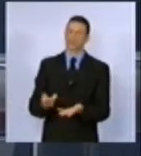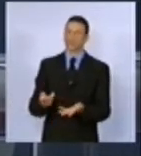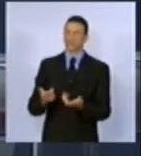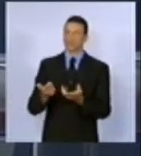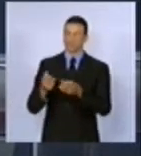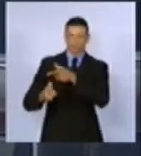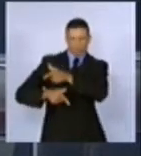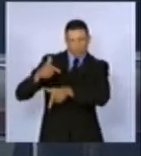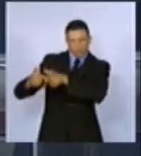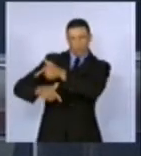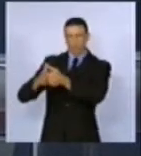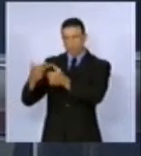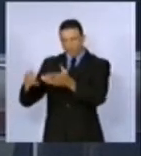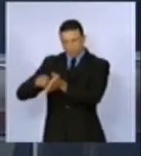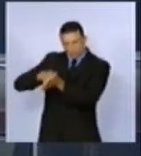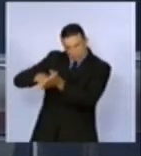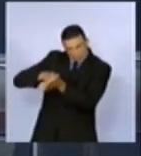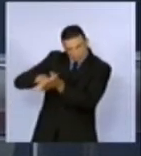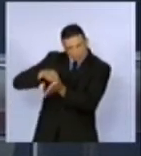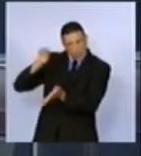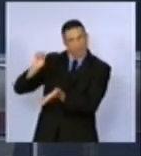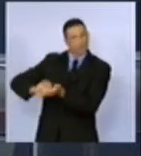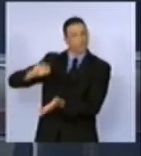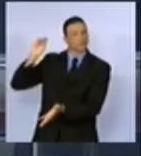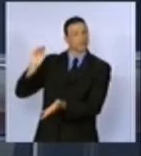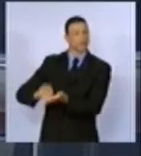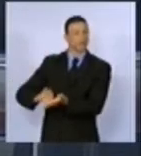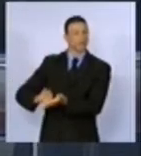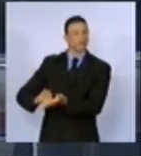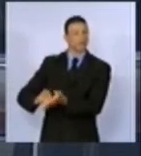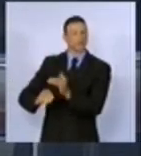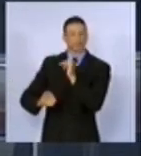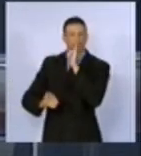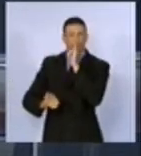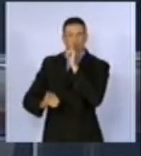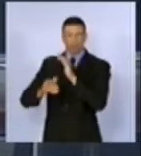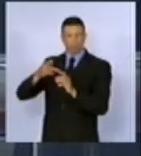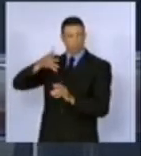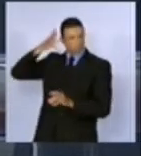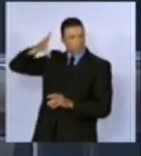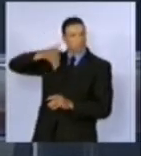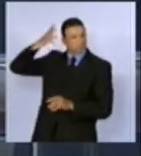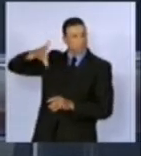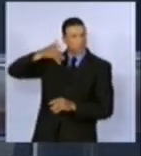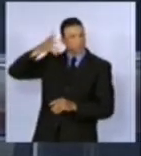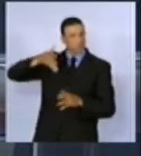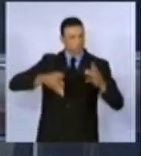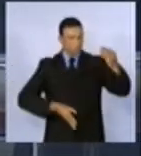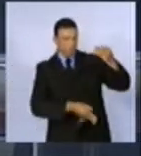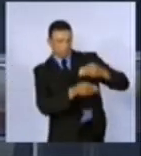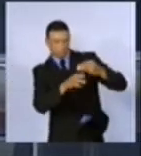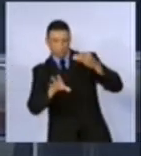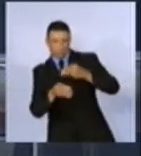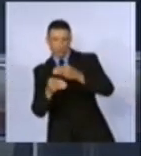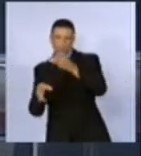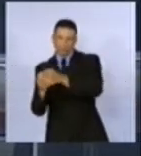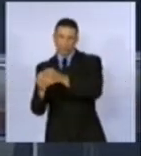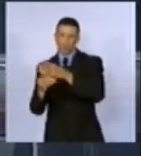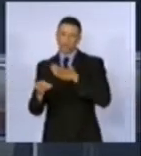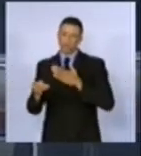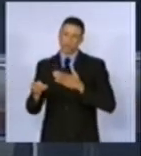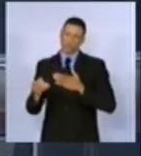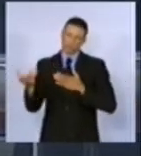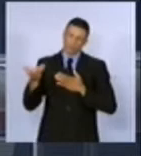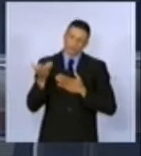vasto para para ser analisado tanto das fala quantos material que ficaram aqui mas eu queria